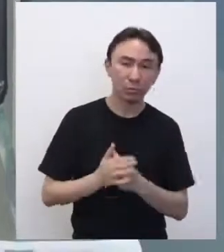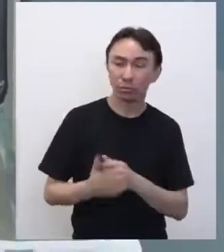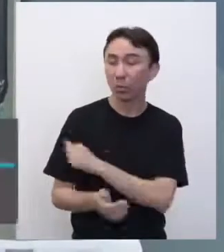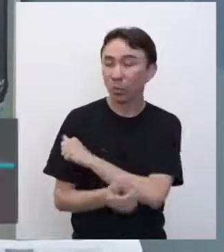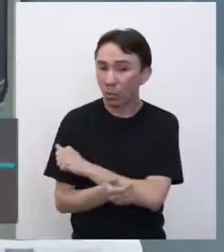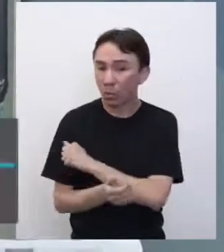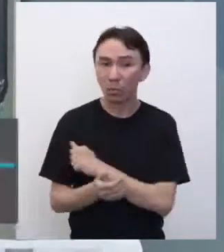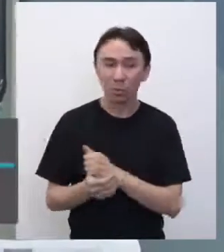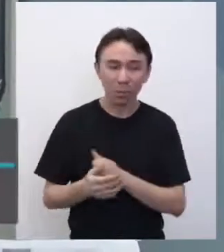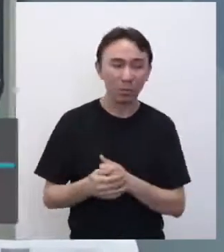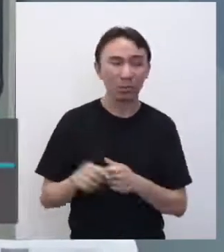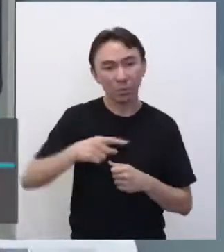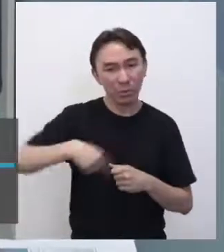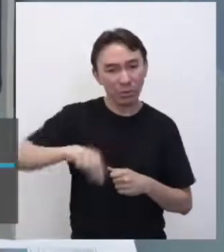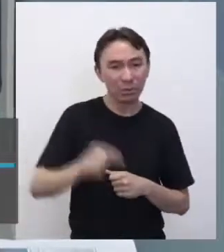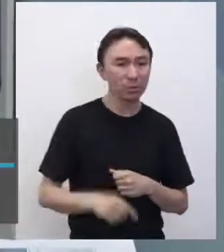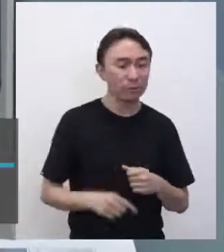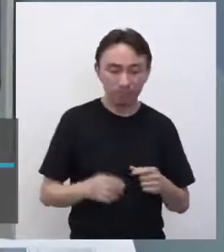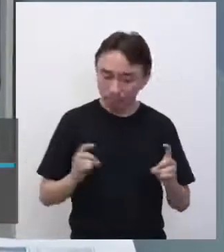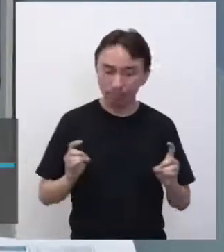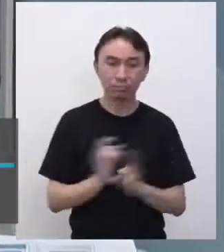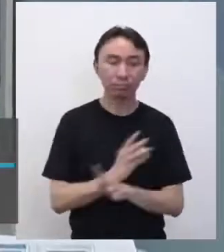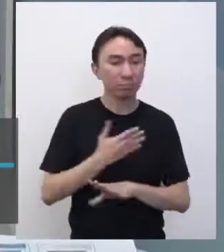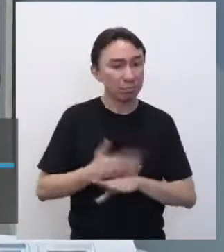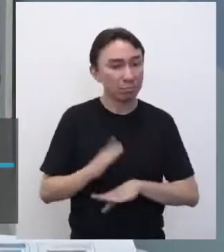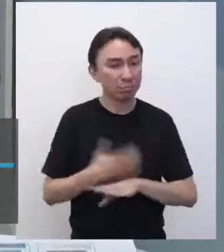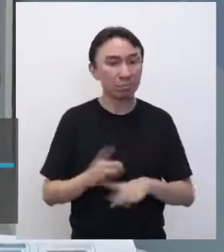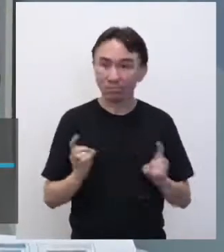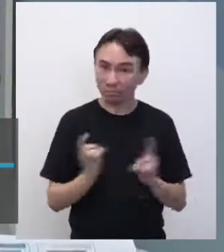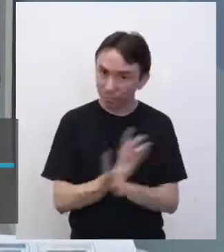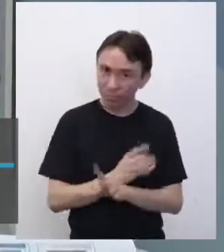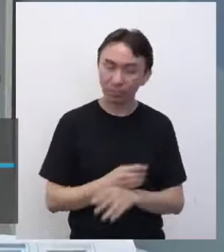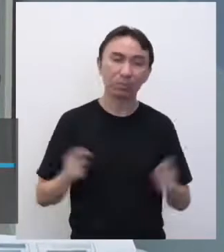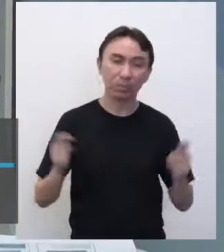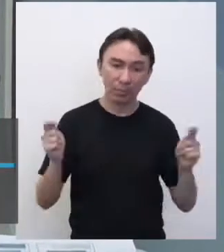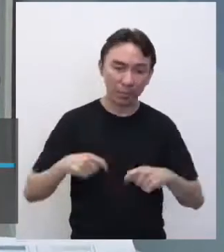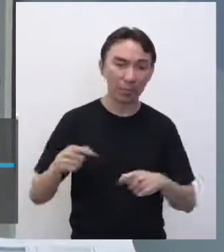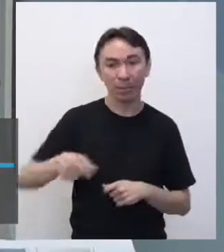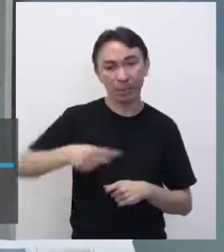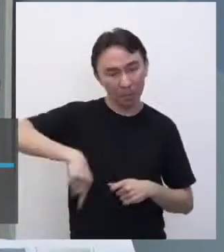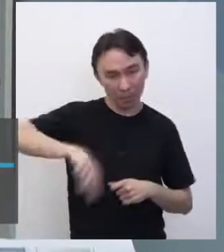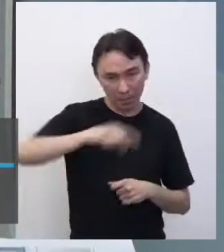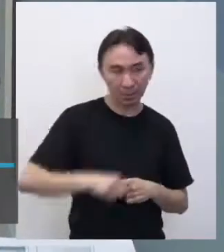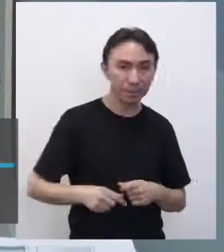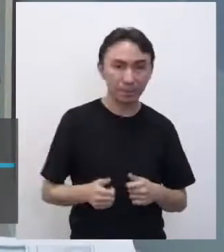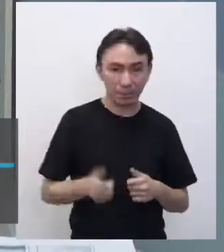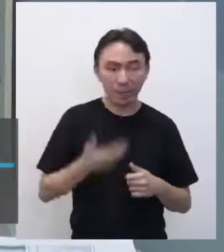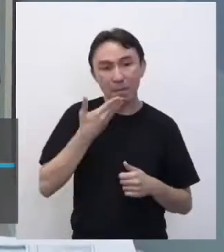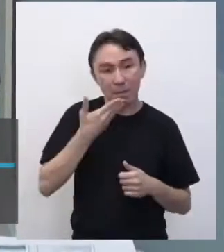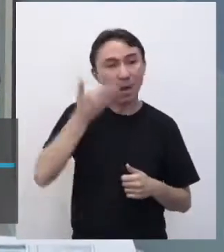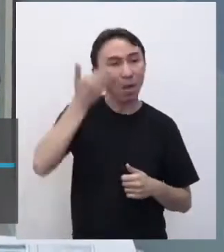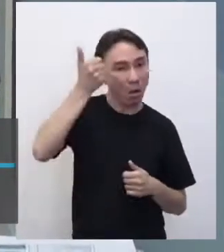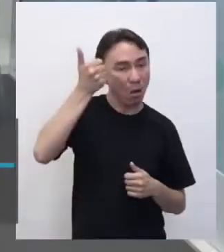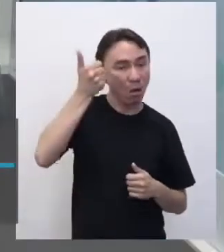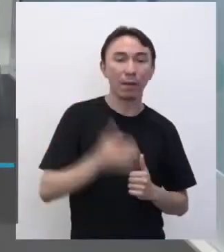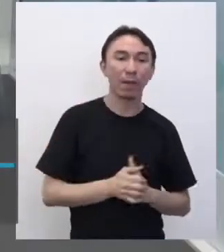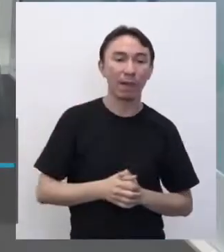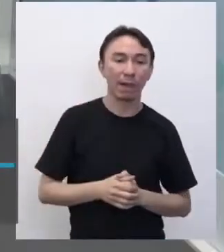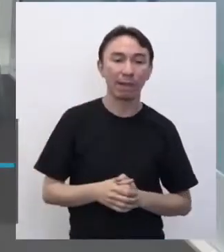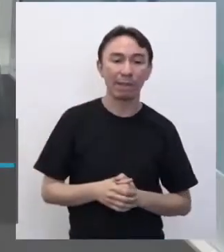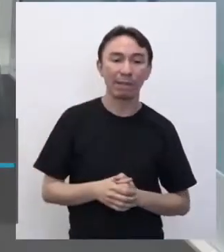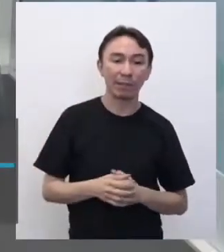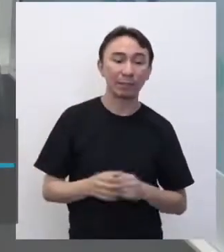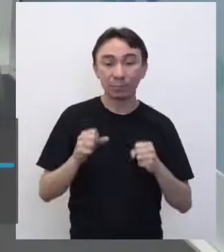está mais bem preparado, a gente consegue também atender melhor, né? Então, vamos fazer um esforço grande aí, né? Eu não vou falar o